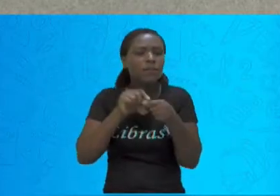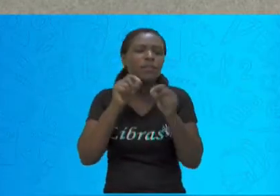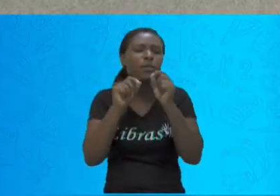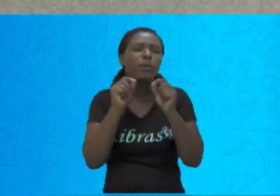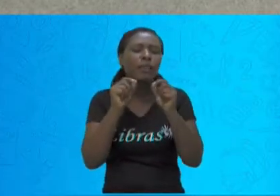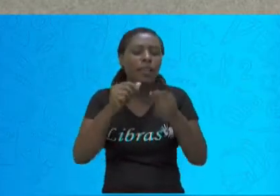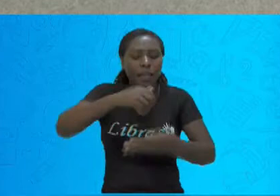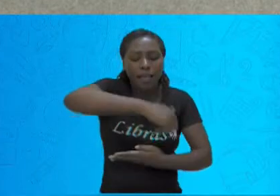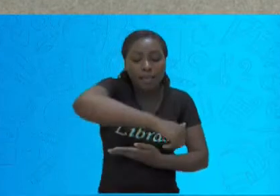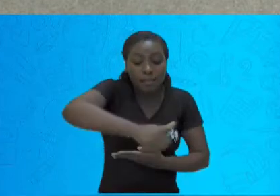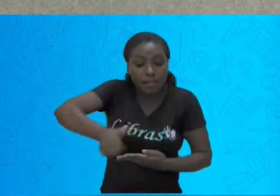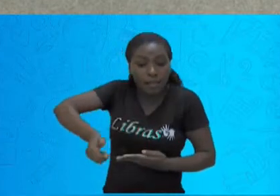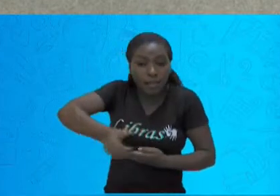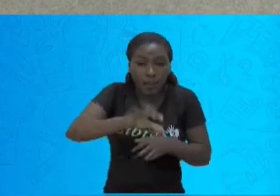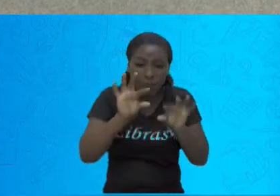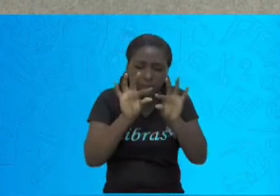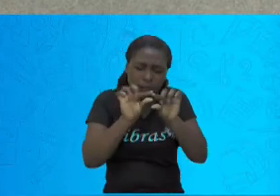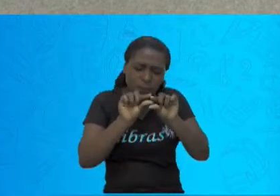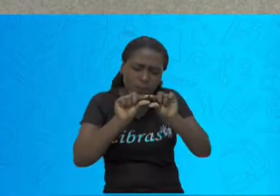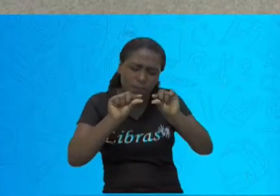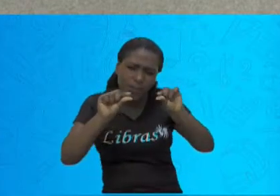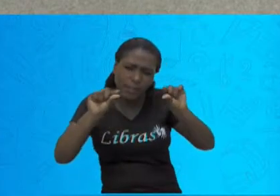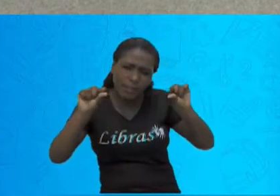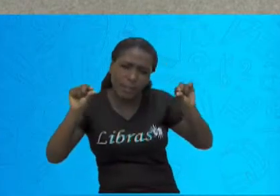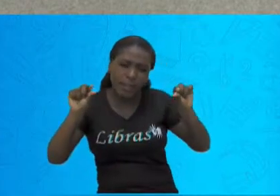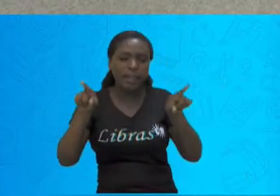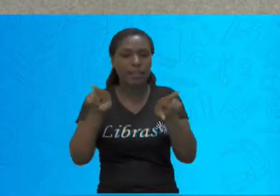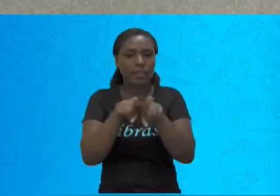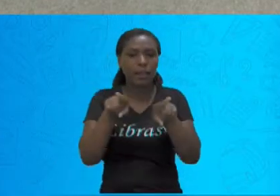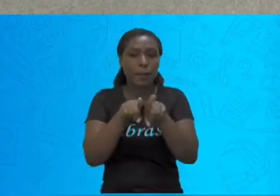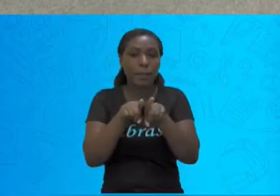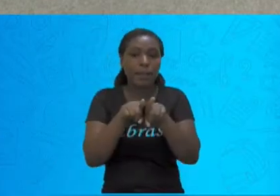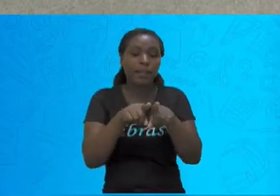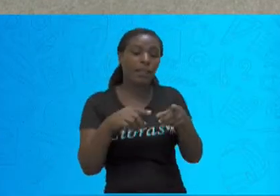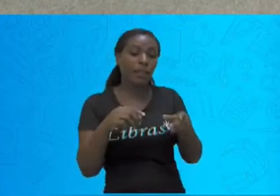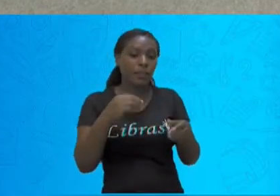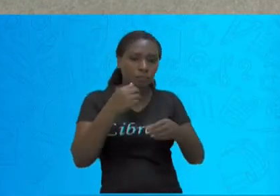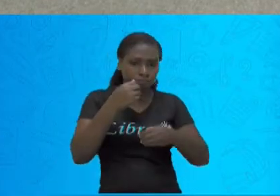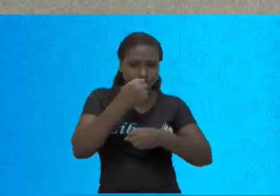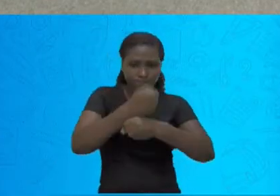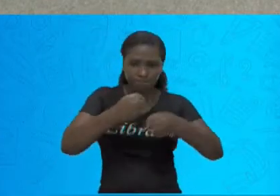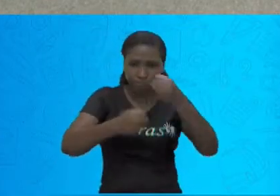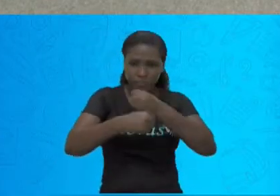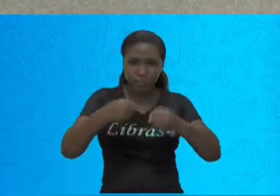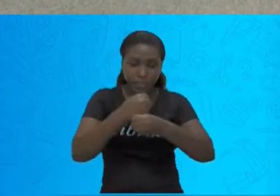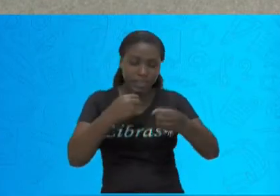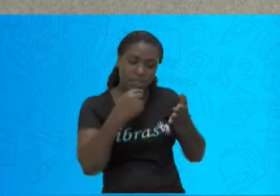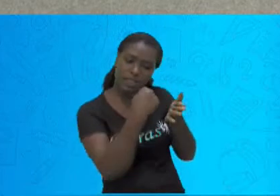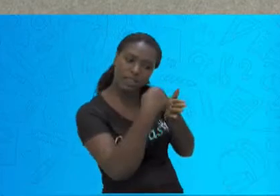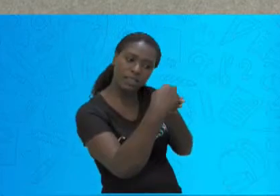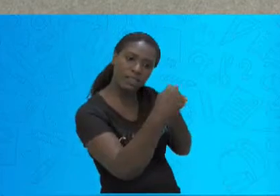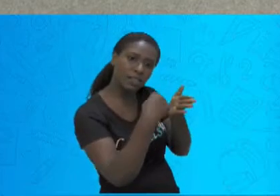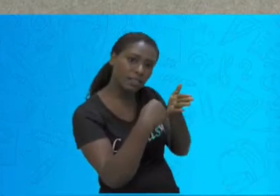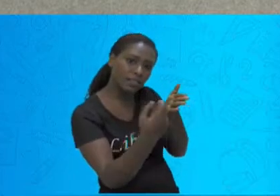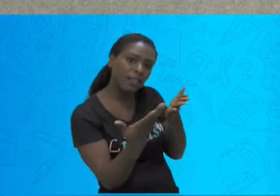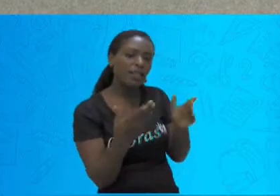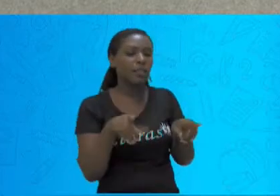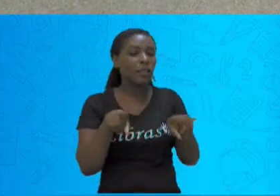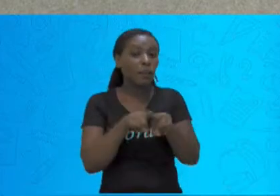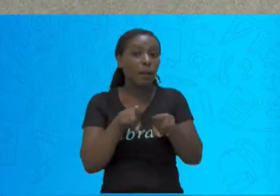e calendários em lajes de pedras. Os comerciantes, eles realizavam comércio com os povos